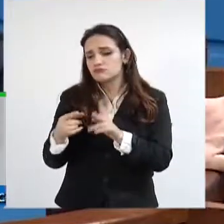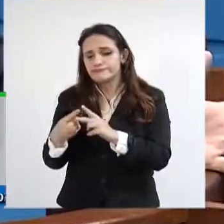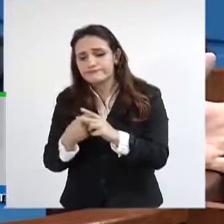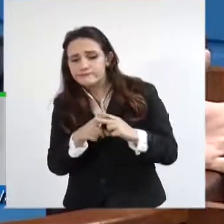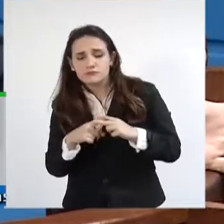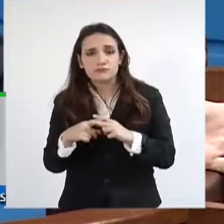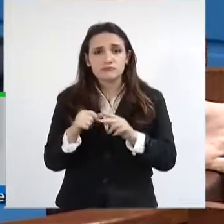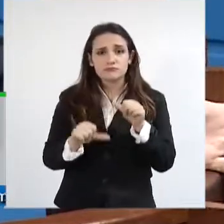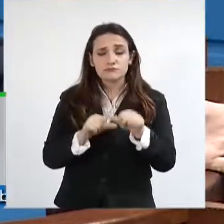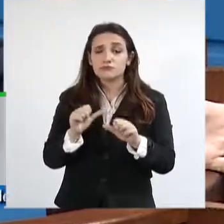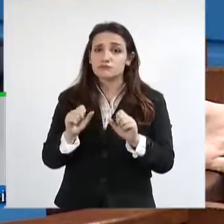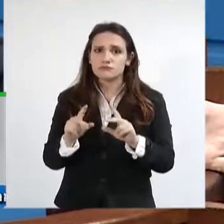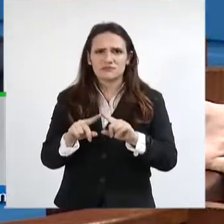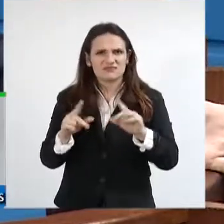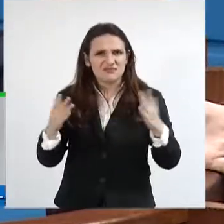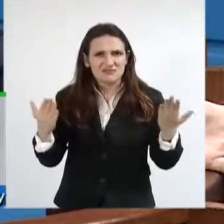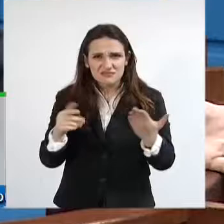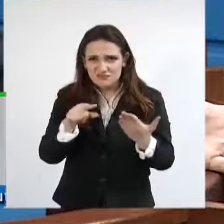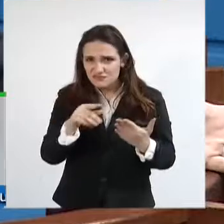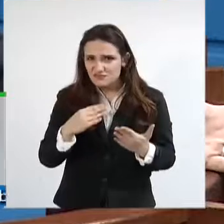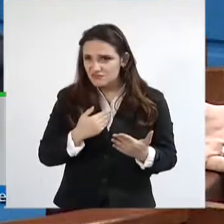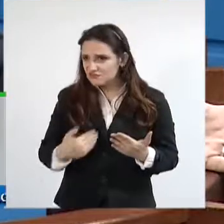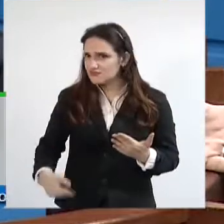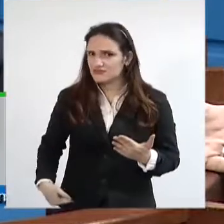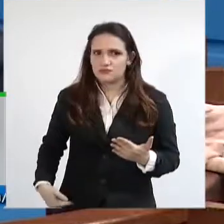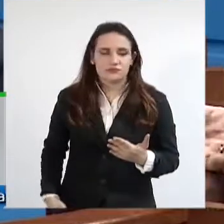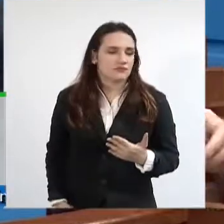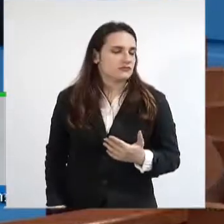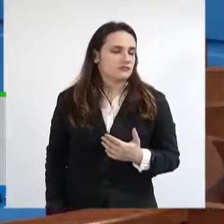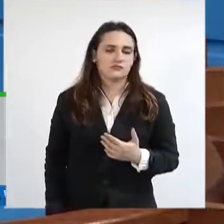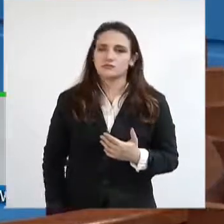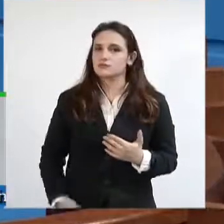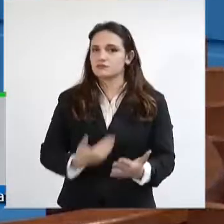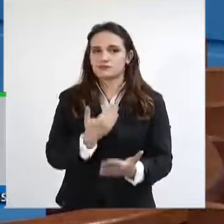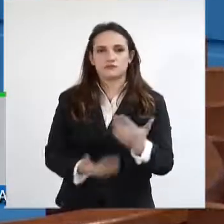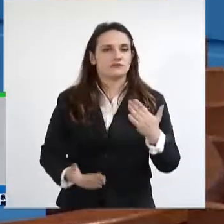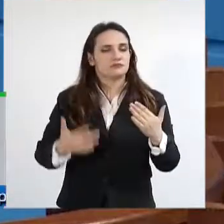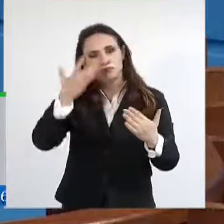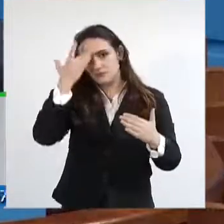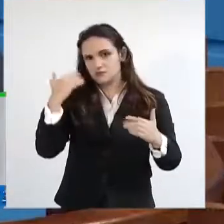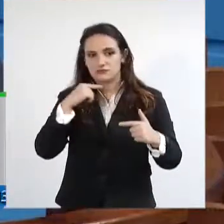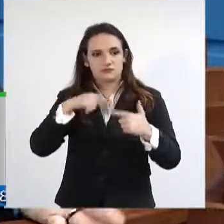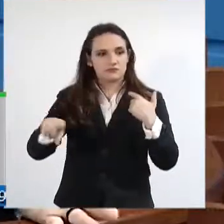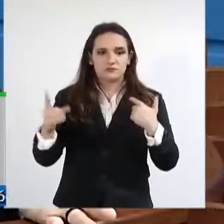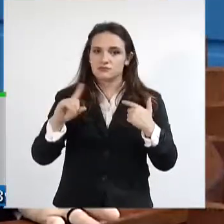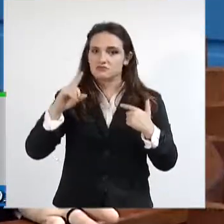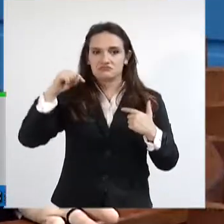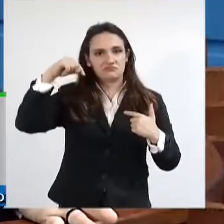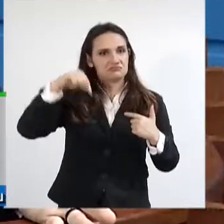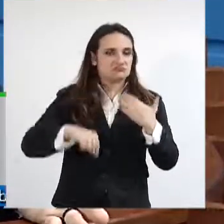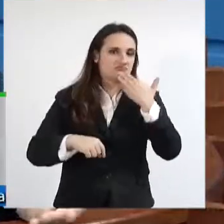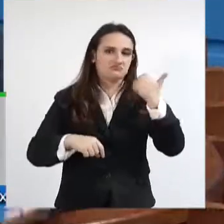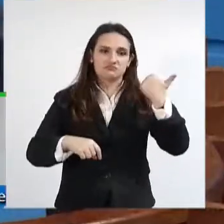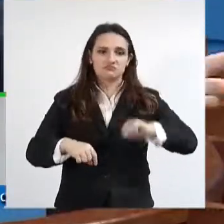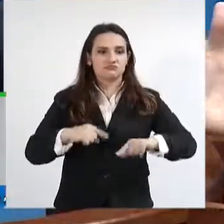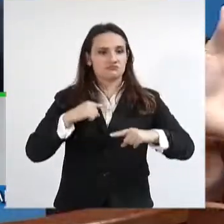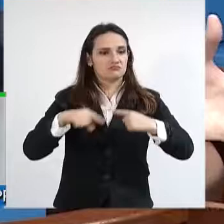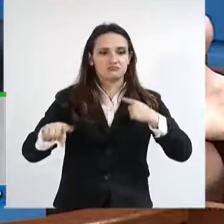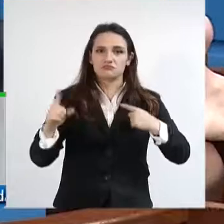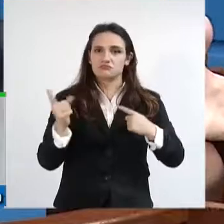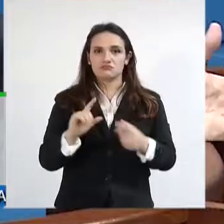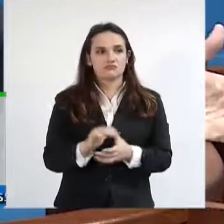suas mudanças. E esse governo já tem um índice de aprovação que foi lá embaixo, e